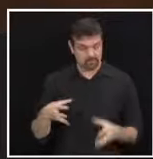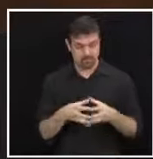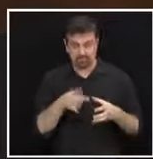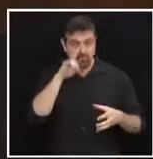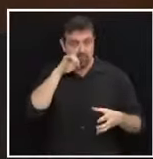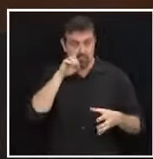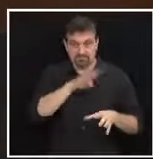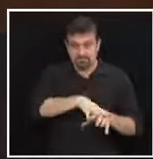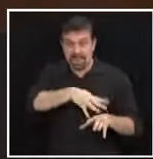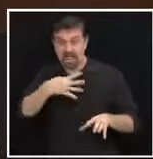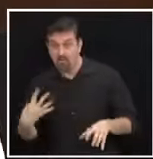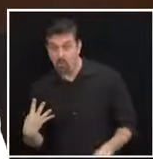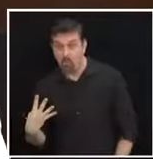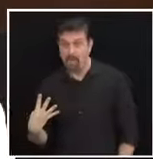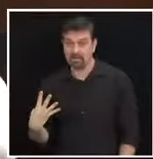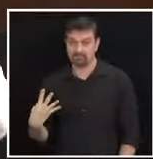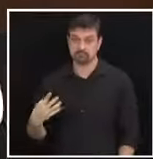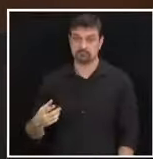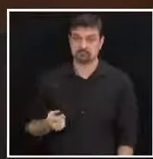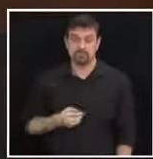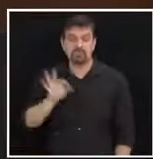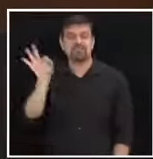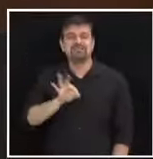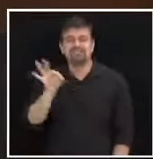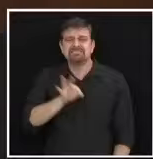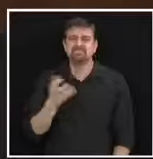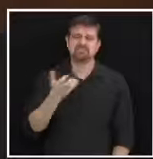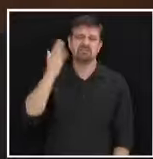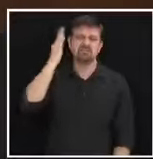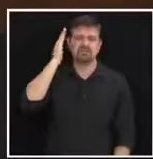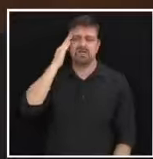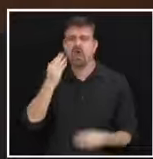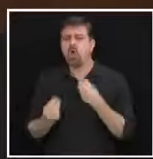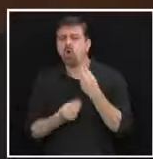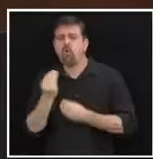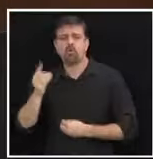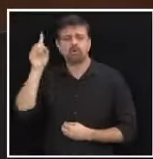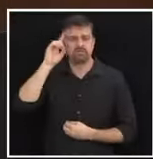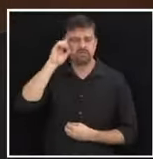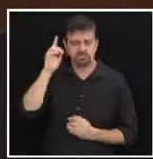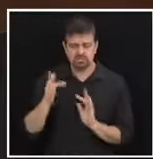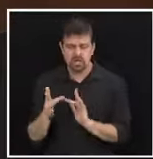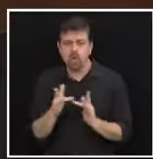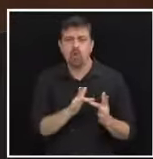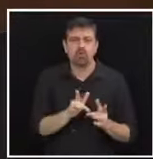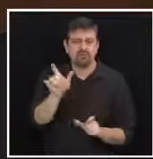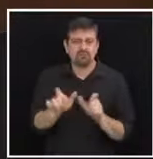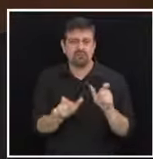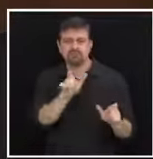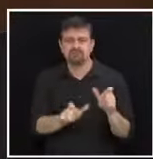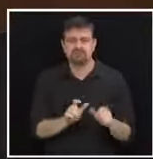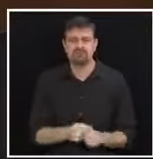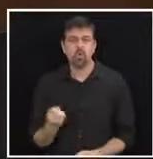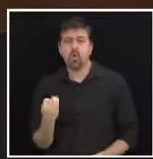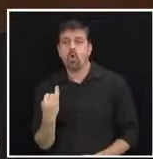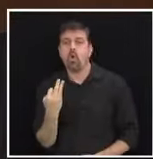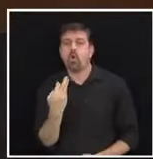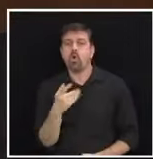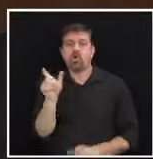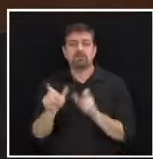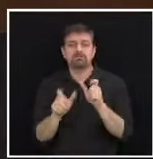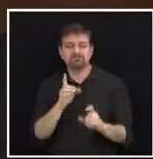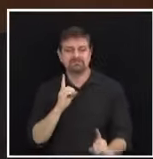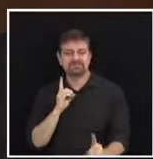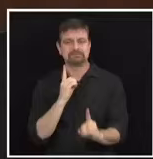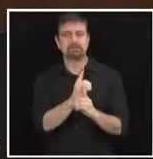fala um pouquinho disso para mim, dessas estatísticas e do seu dia a dia ali mesmo. Quantos testes você tem